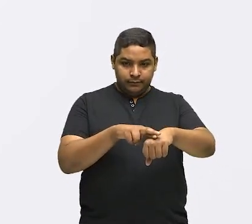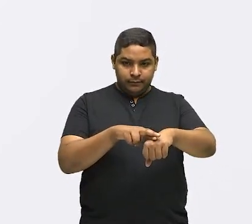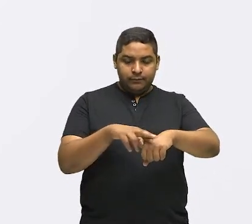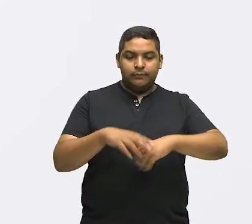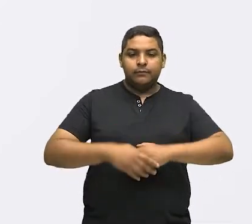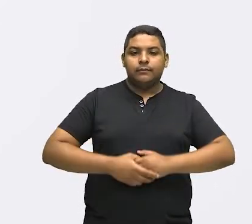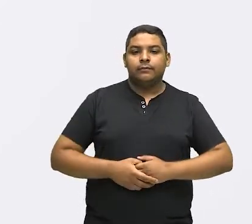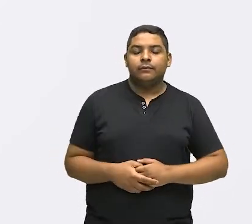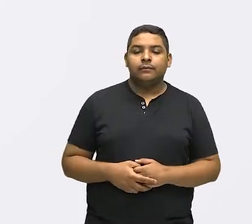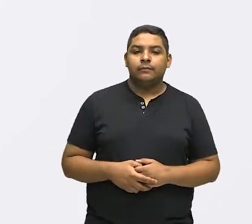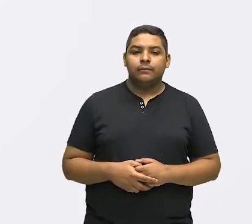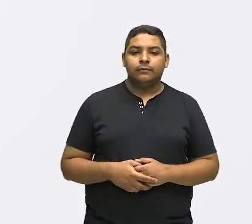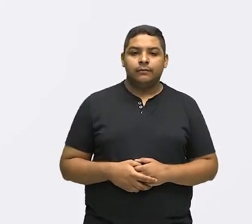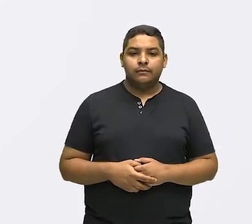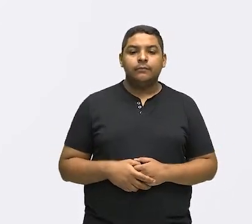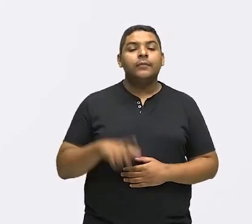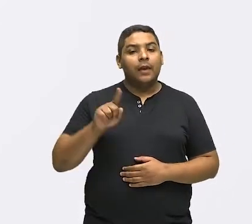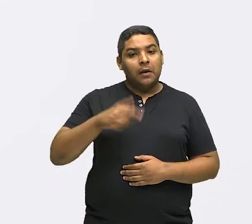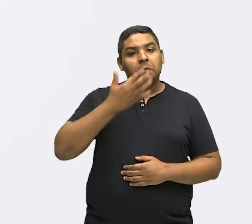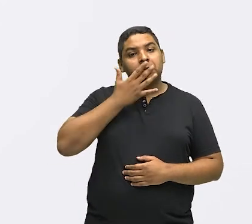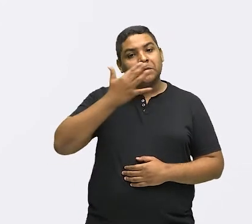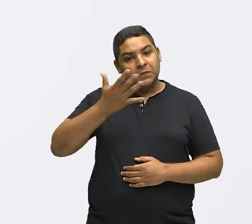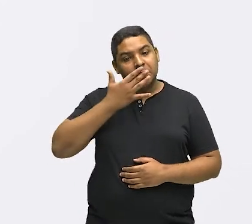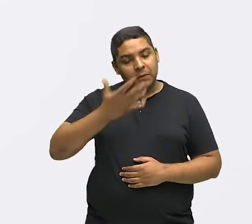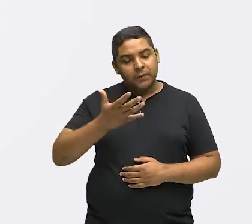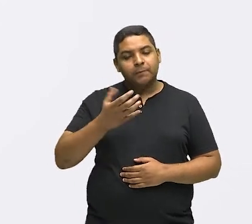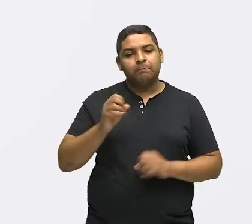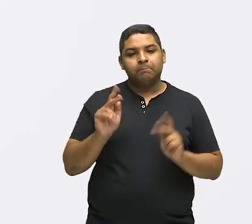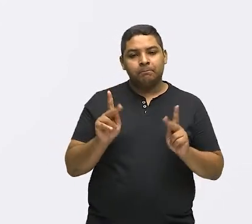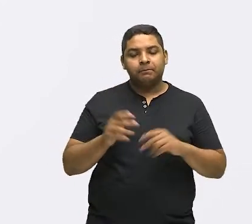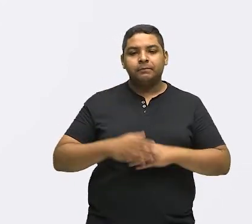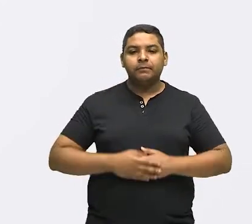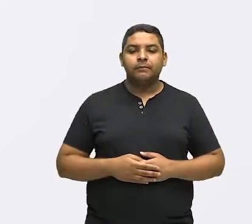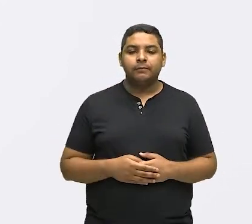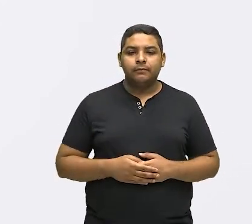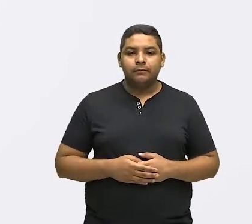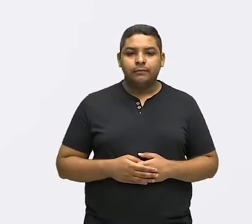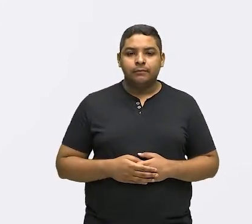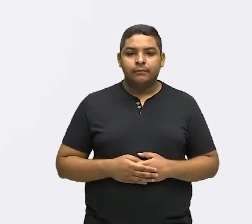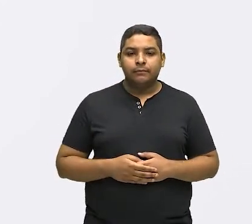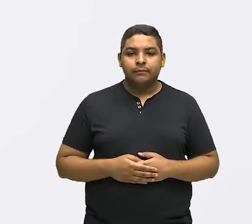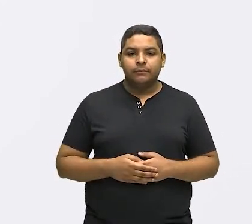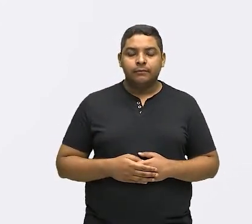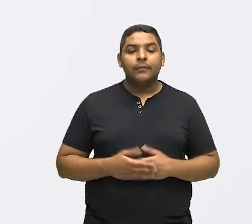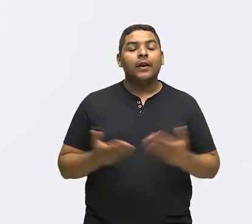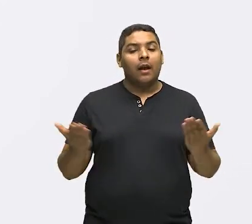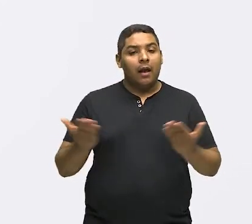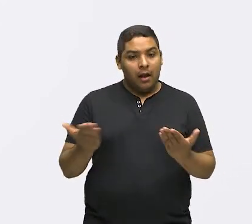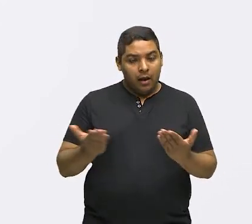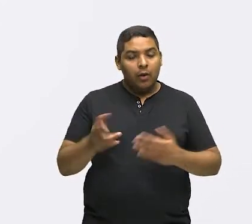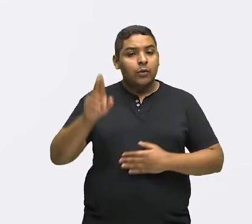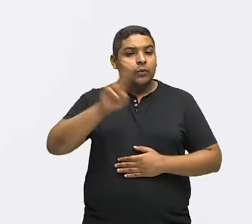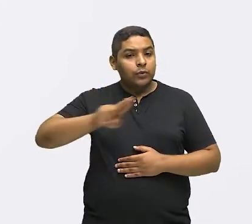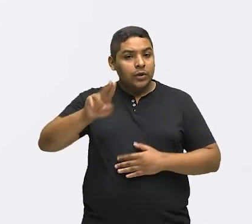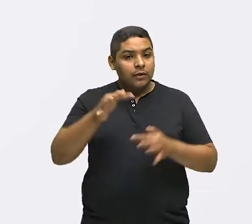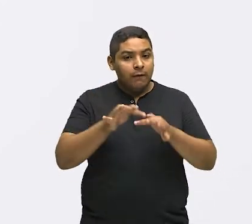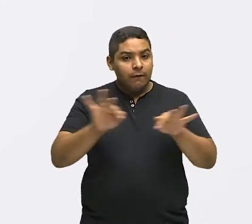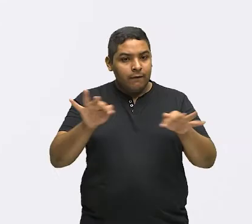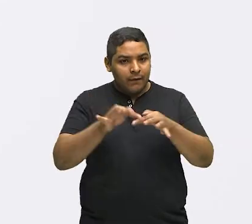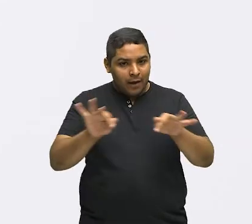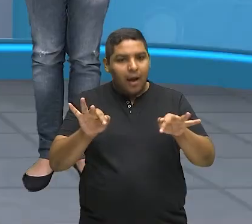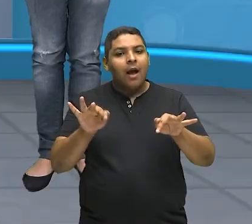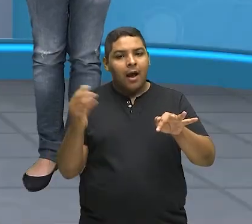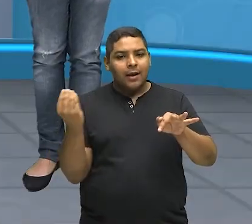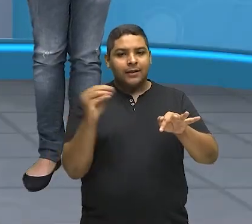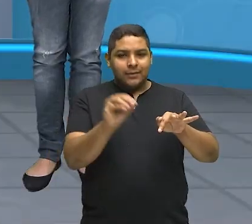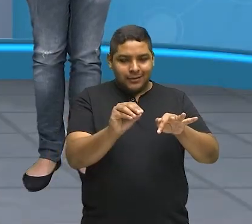Tudo bem? Então, essas foram as colors, certo? E agora nós vamos ver essas mesmas cores utilizando nas frases. Acompanhe aqui